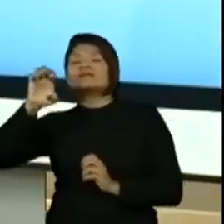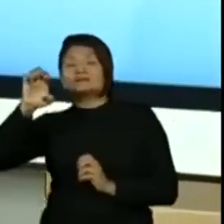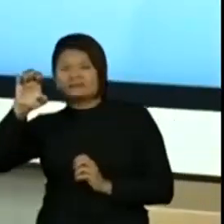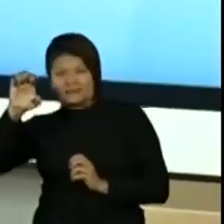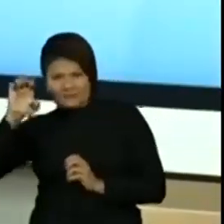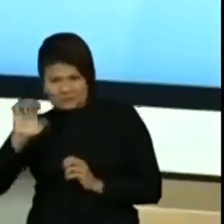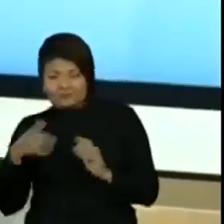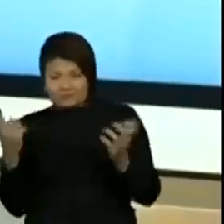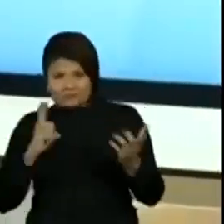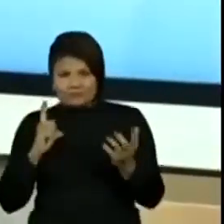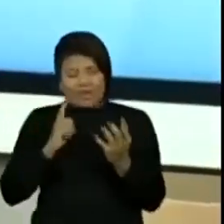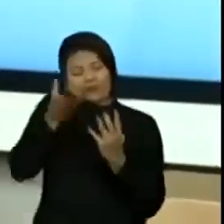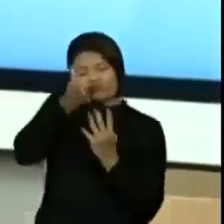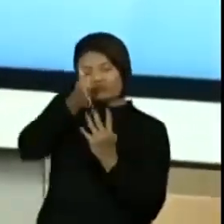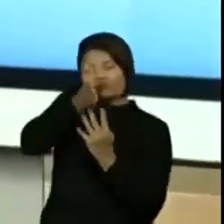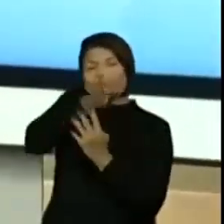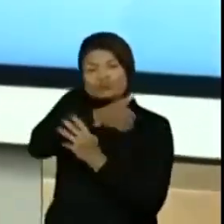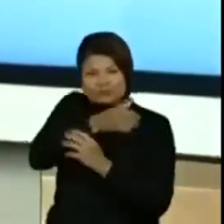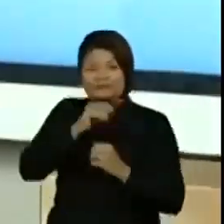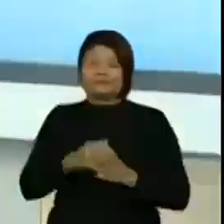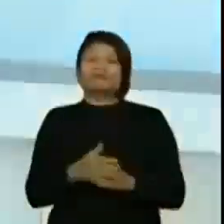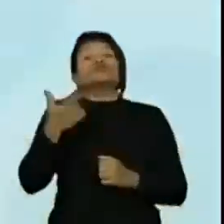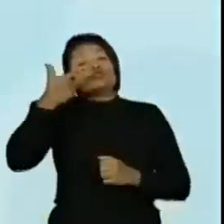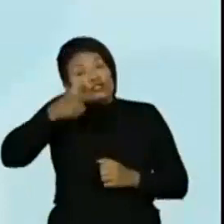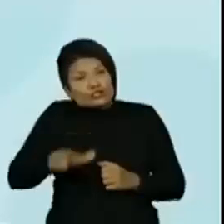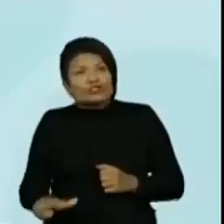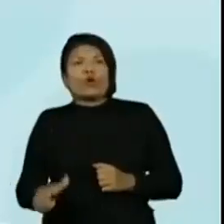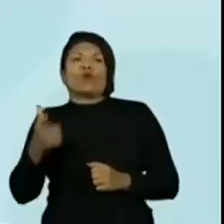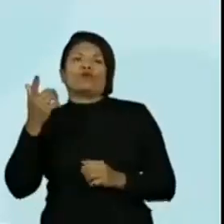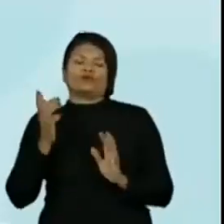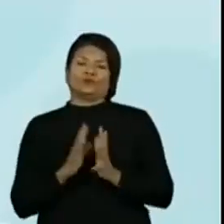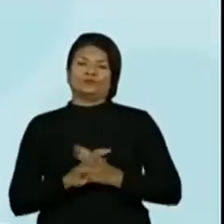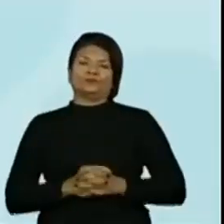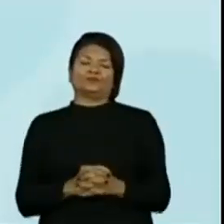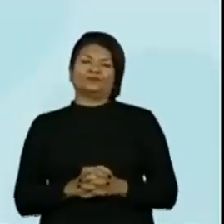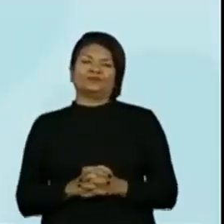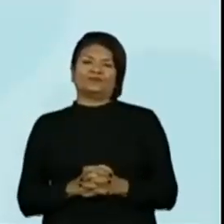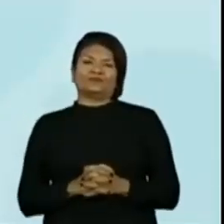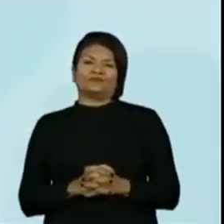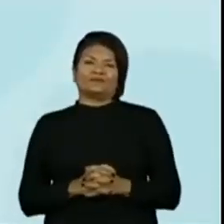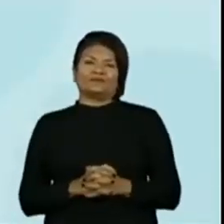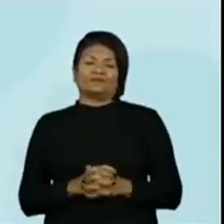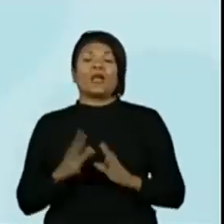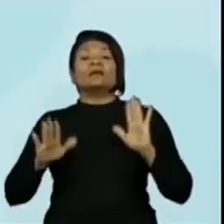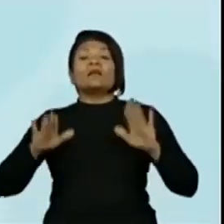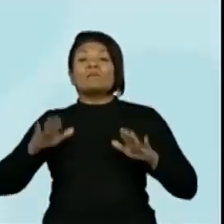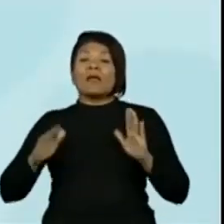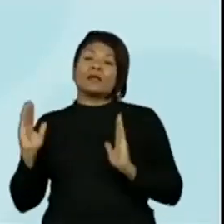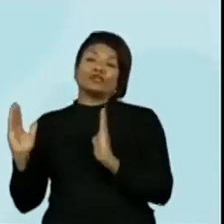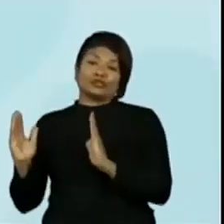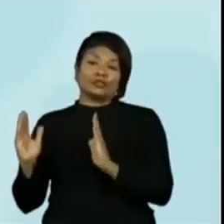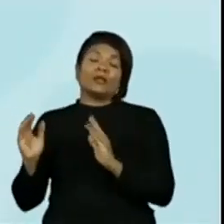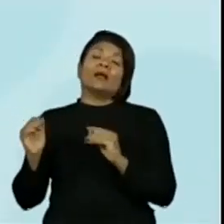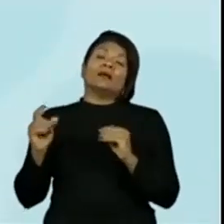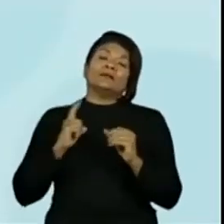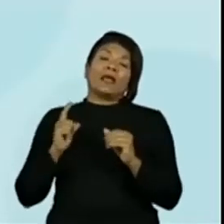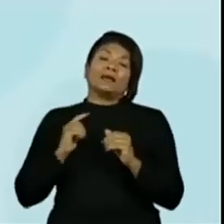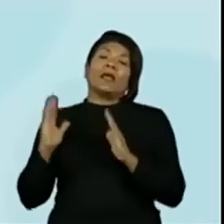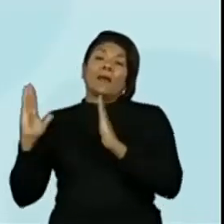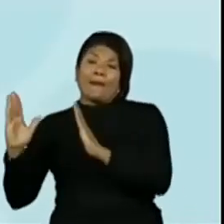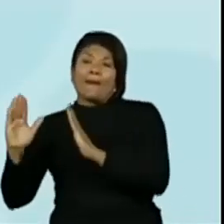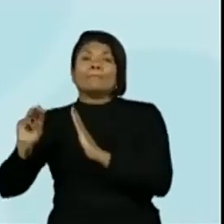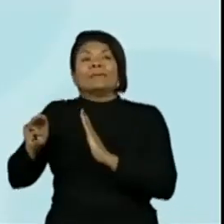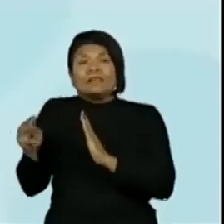pertencem. E vai se repetir unidade, dezena, centena. Então, eu